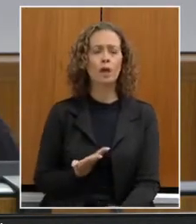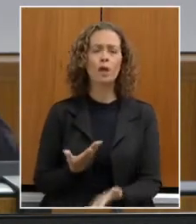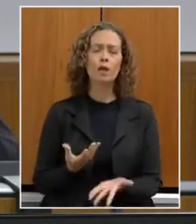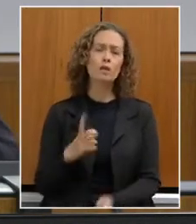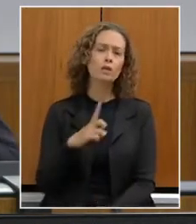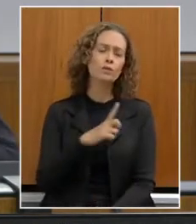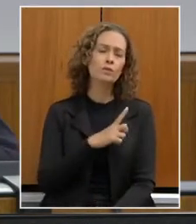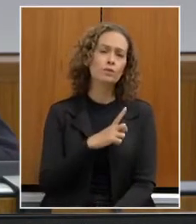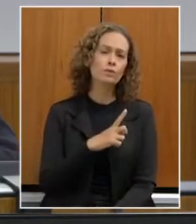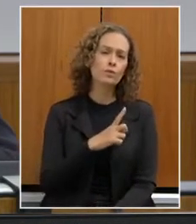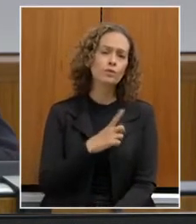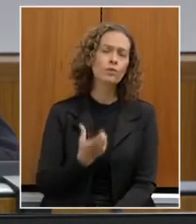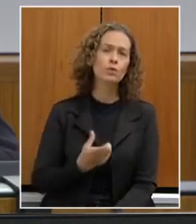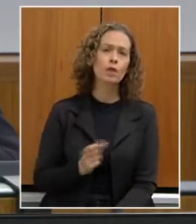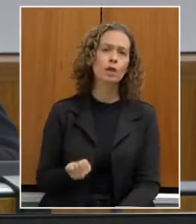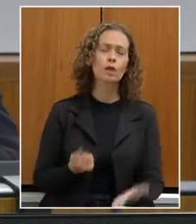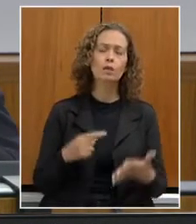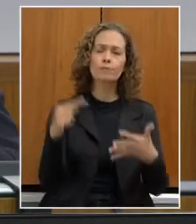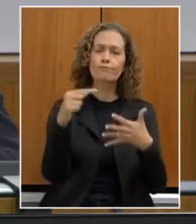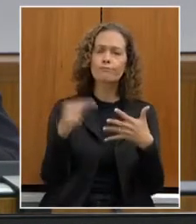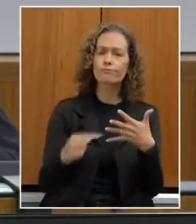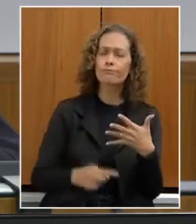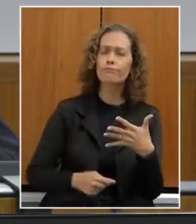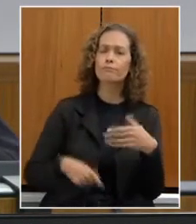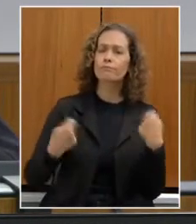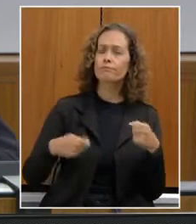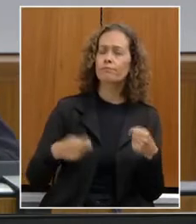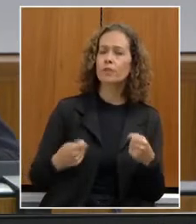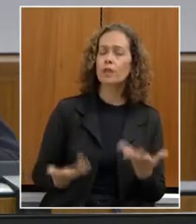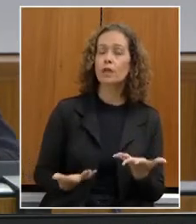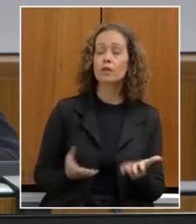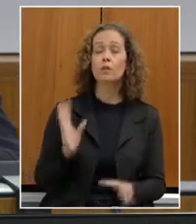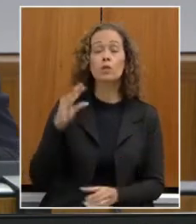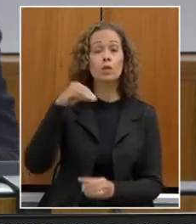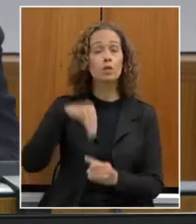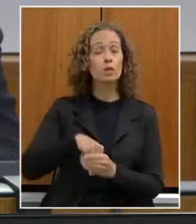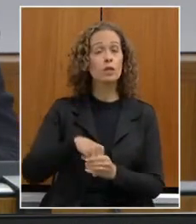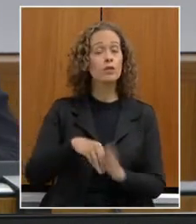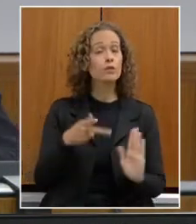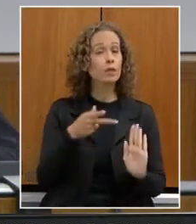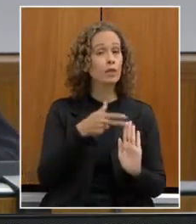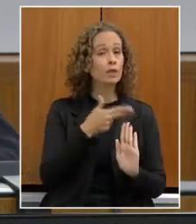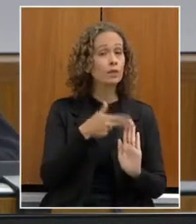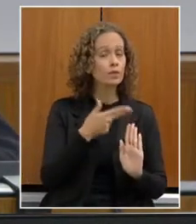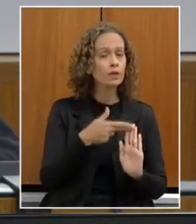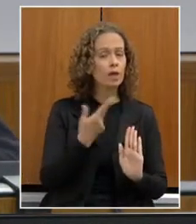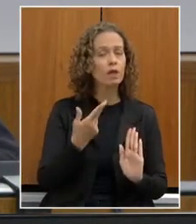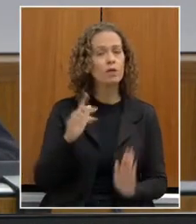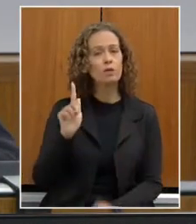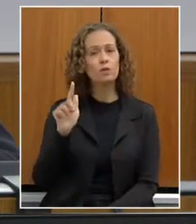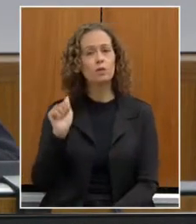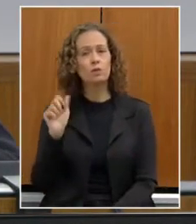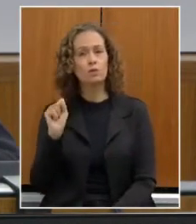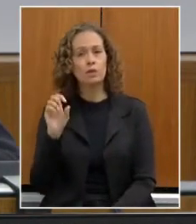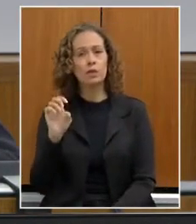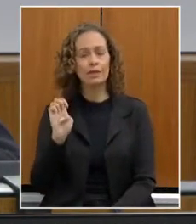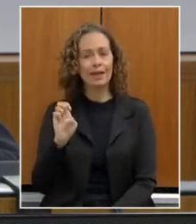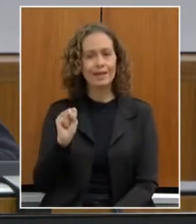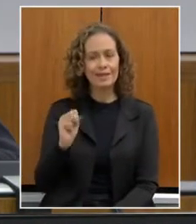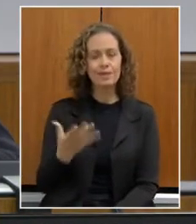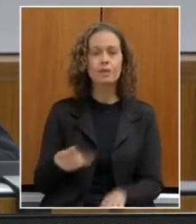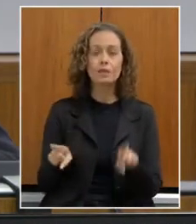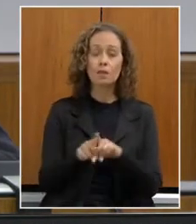com usinas dentro dentro da nossa resolução de gases estava incluído também a